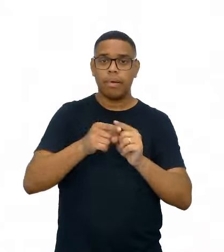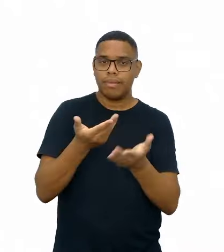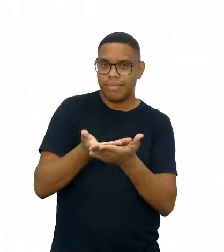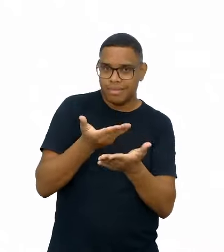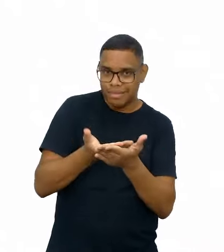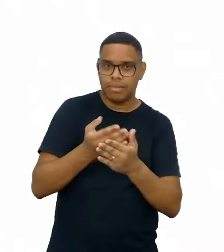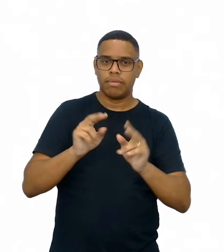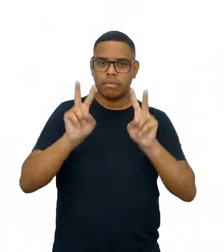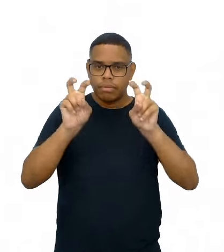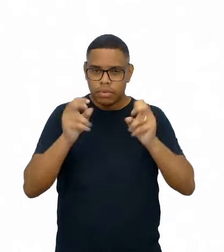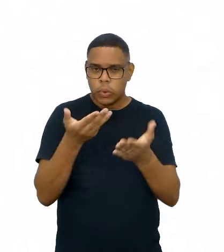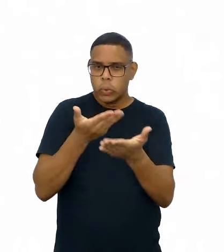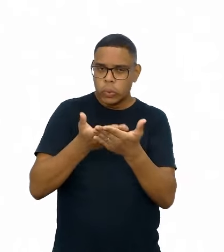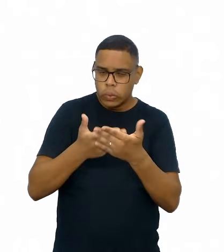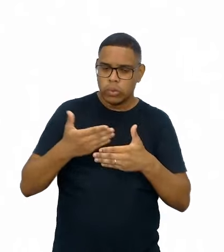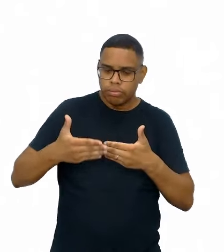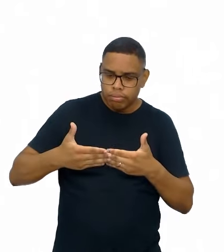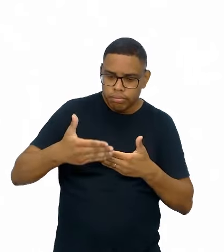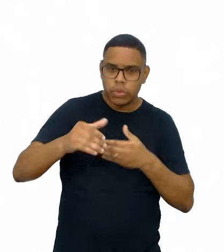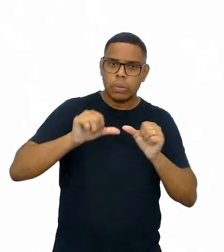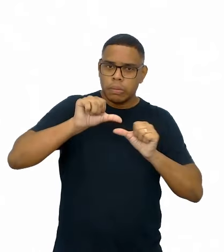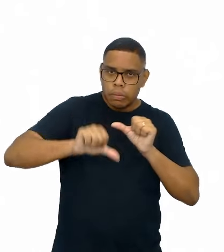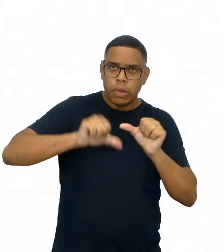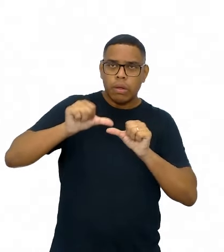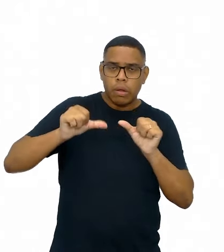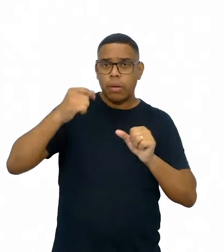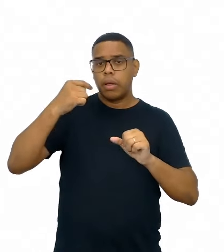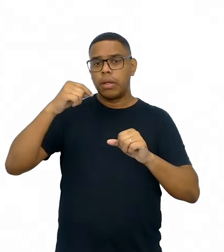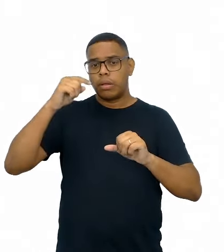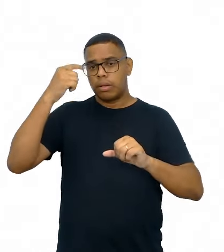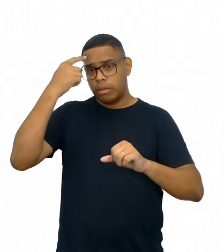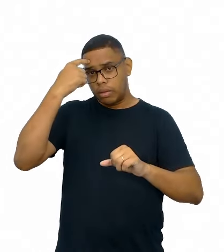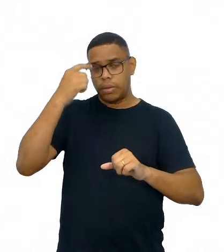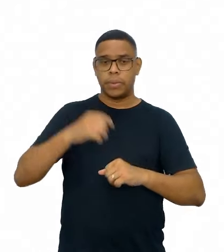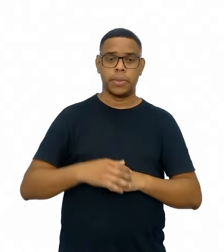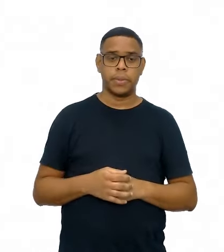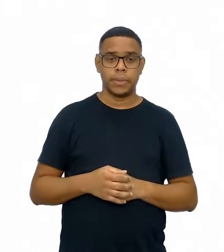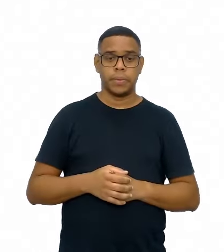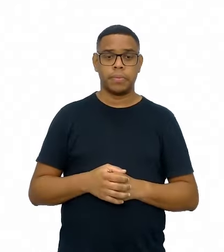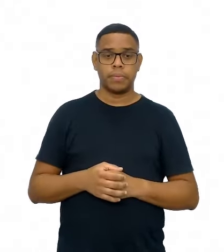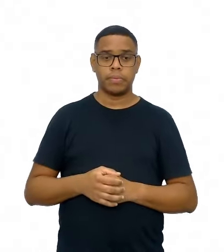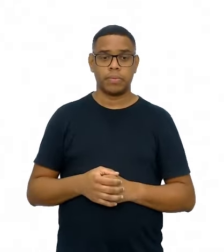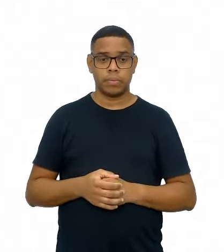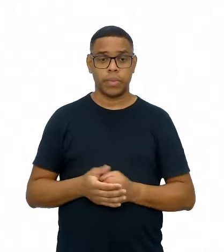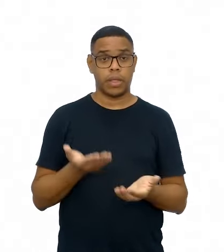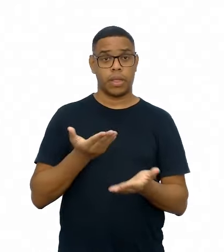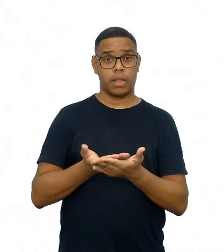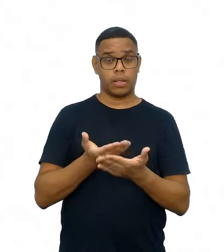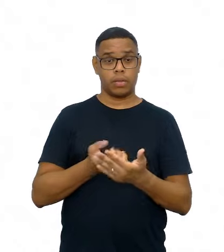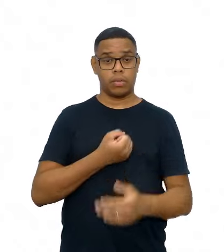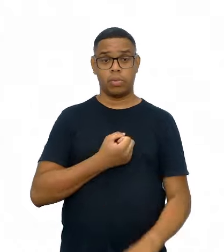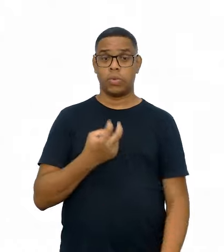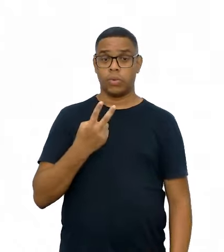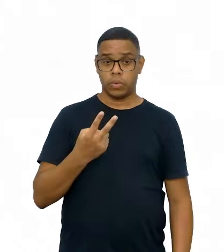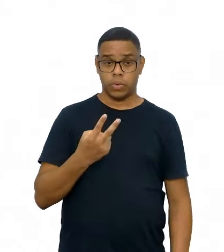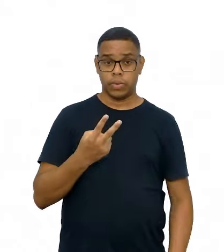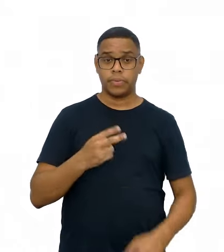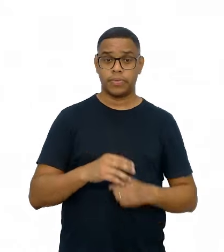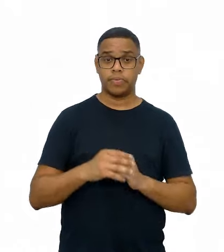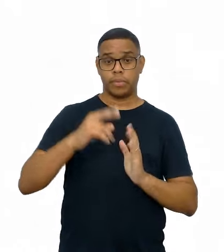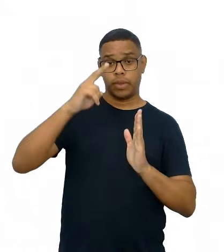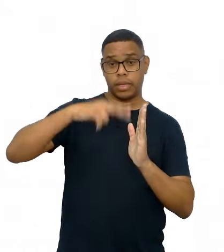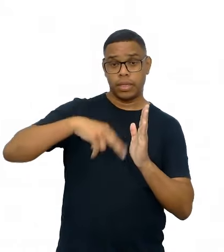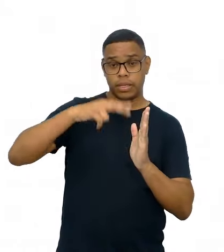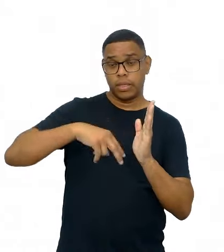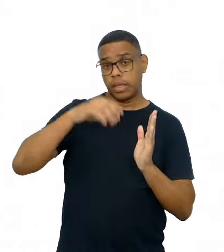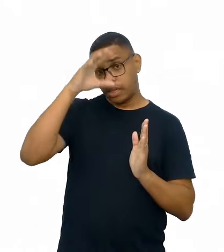a aula 2, lendo e aprendendo contextos expositivos de divulgação científica.